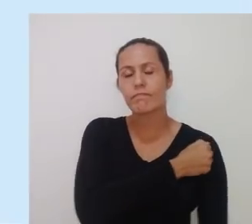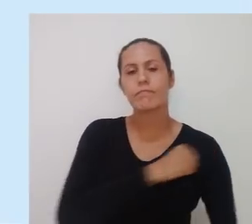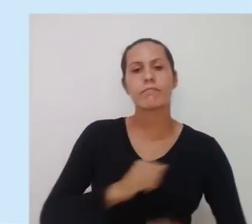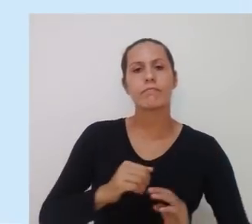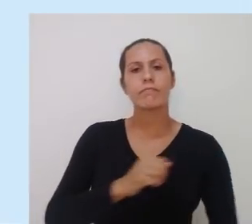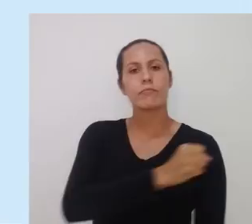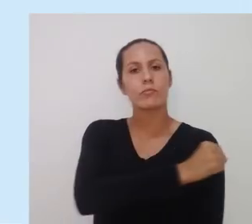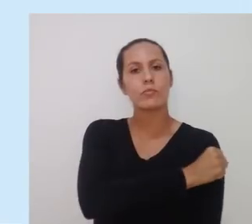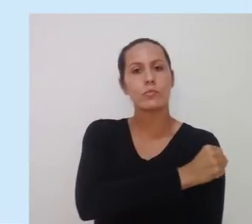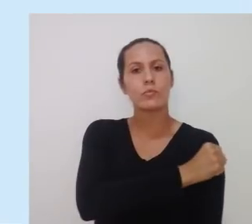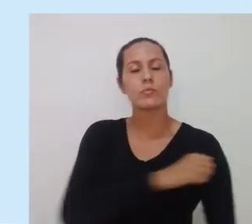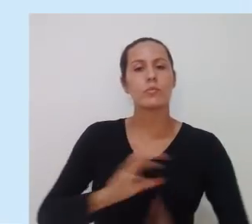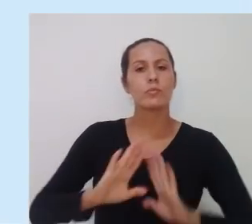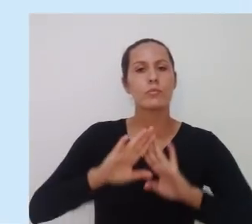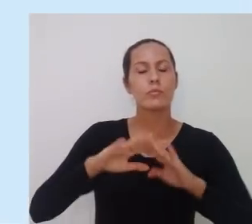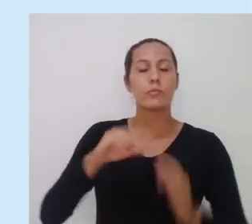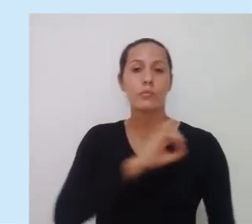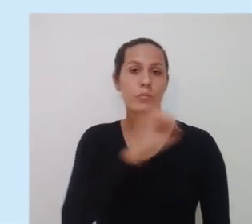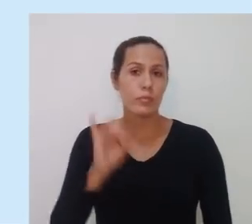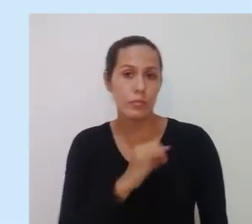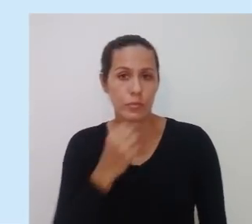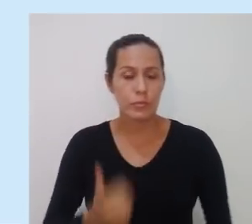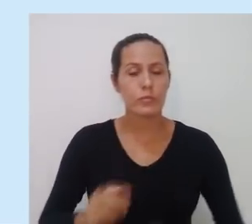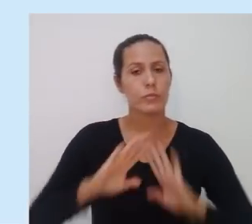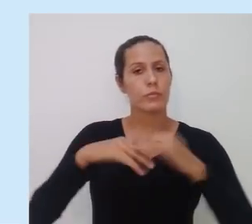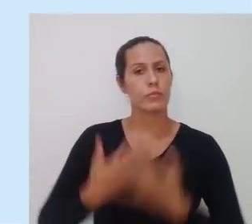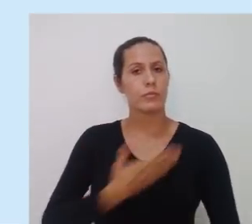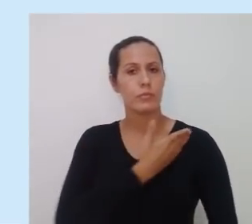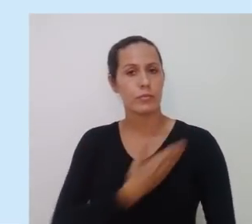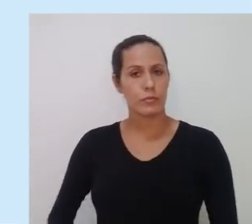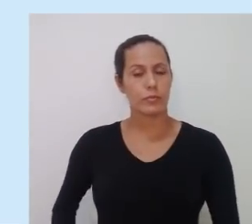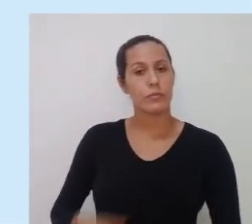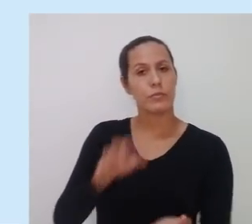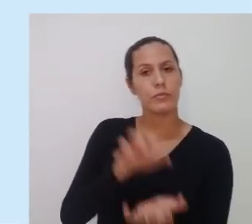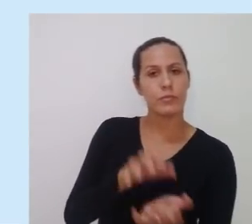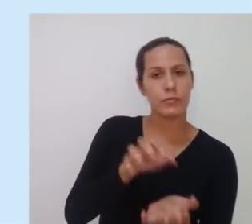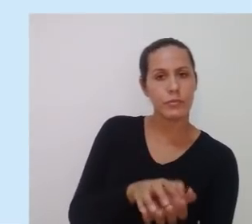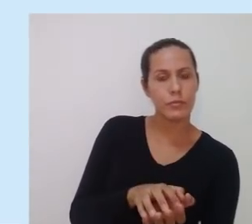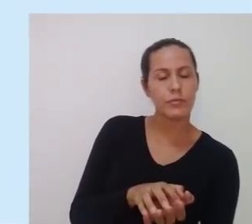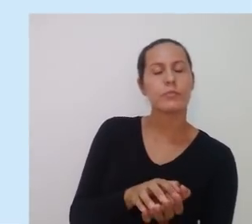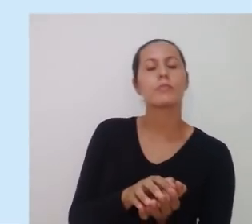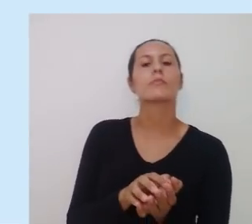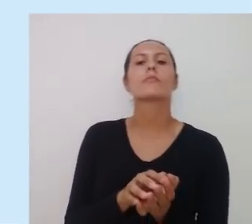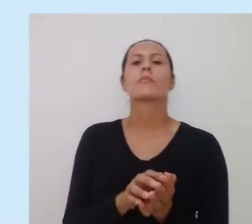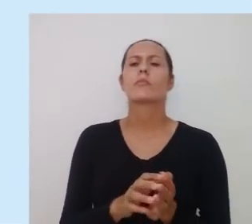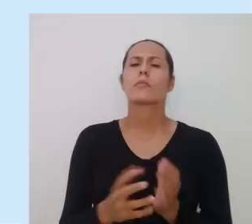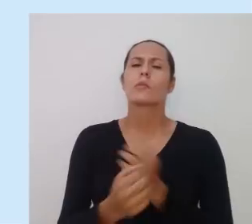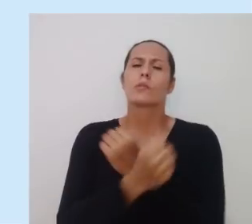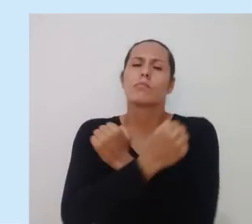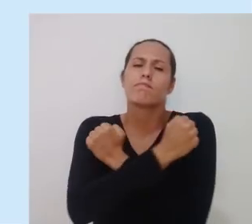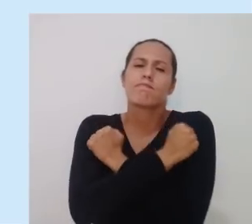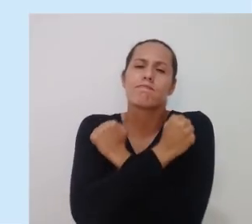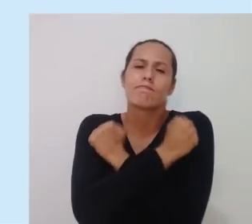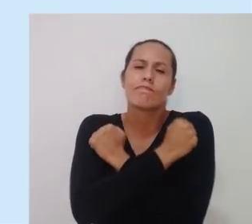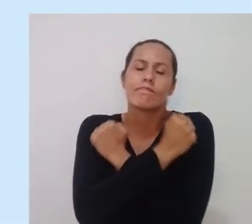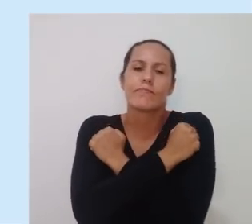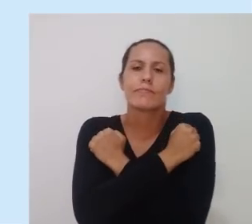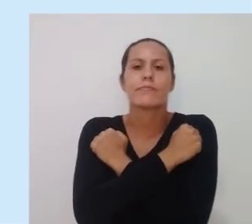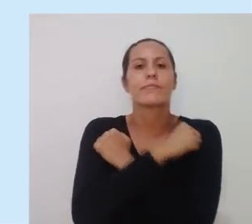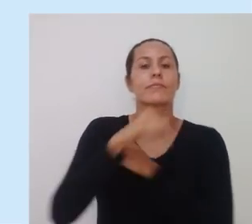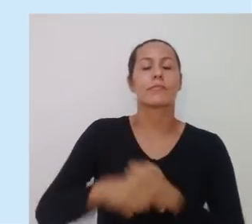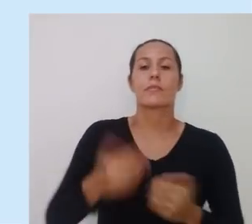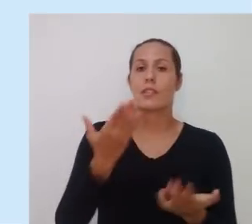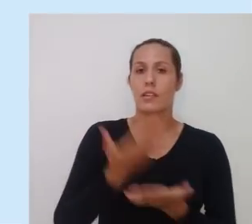Olá, estudante do 8º ano da Rede Estadual de Ensino aqui de Pernambuco. Sintam-se acolhidos, sintam-se